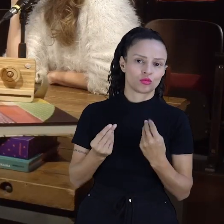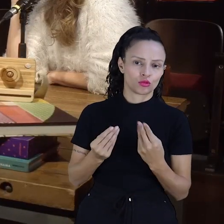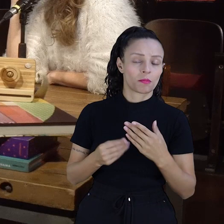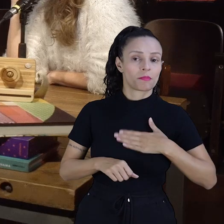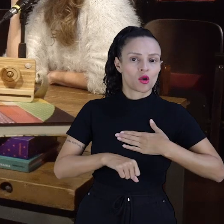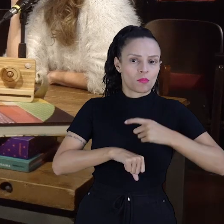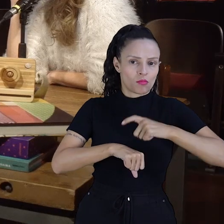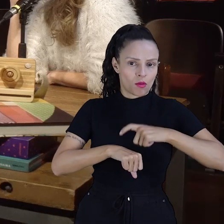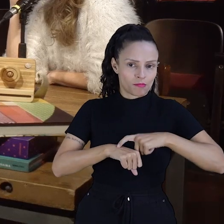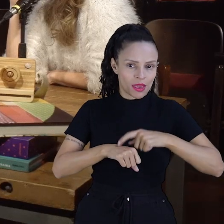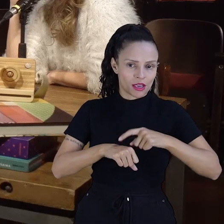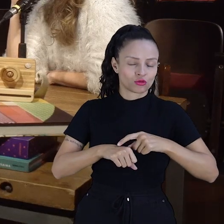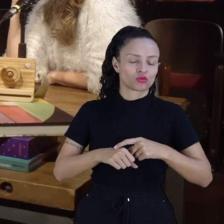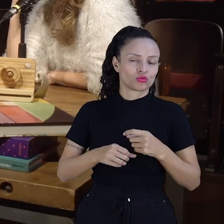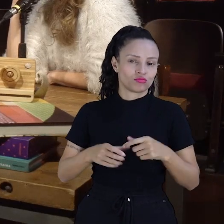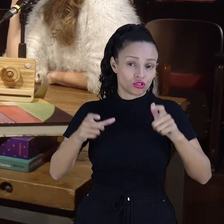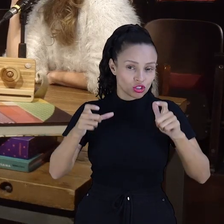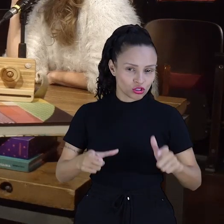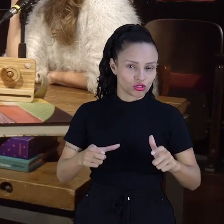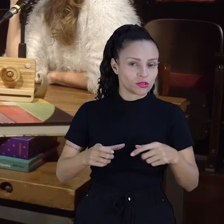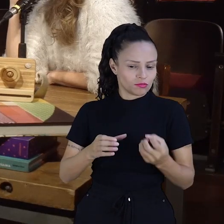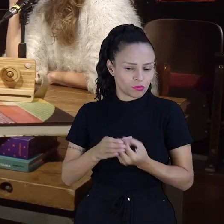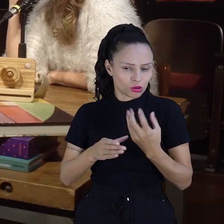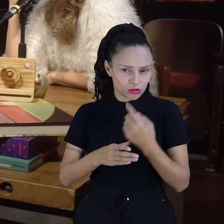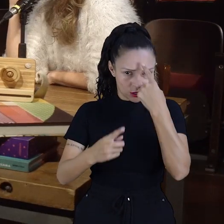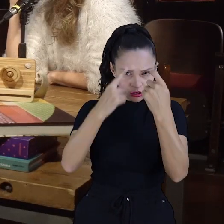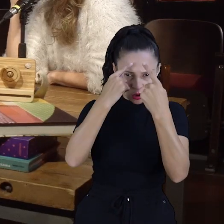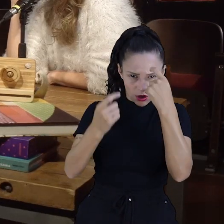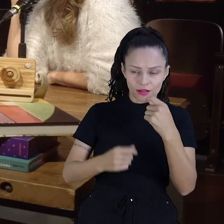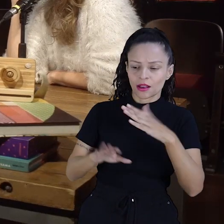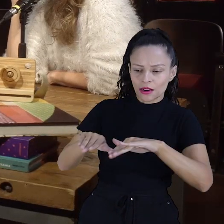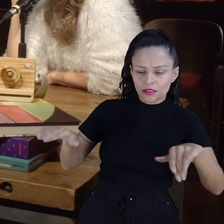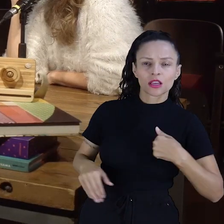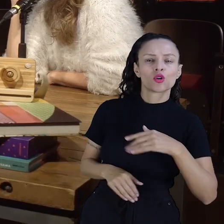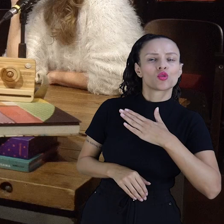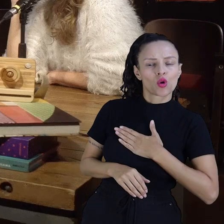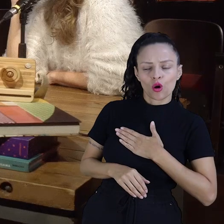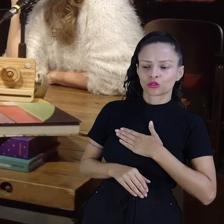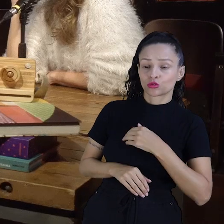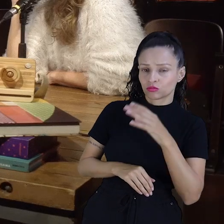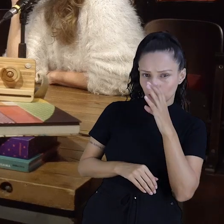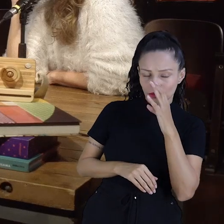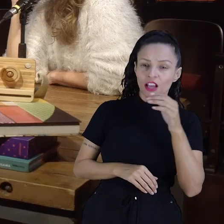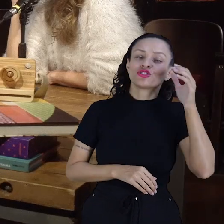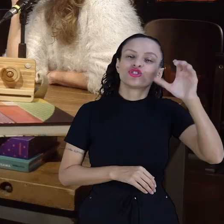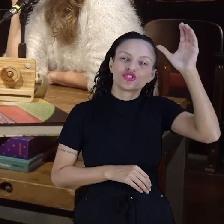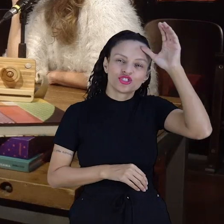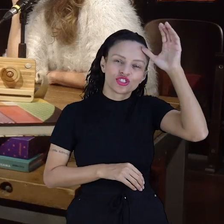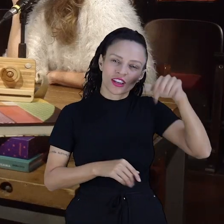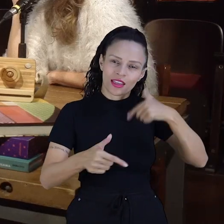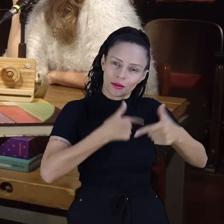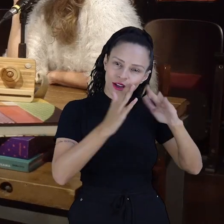No meu momento de ateliê com as crianças, eu gosto de observar. Até as tias que trabalham na escola, as